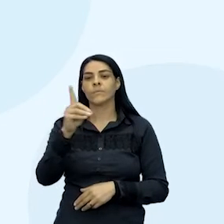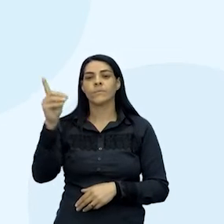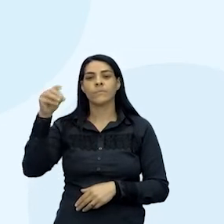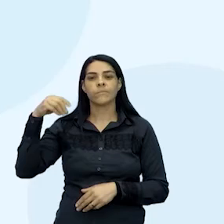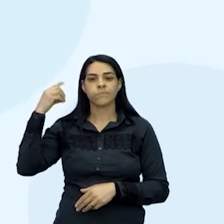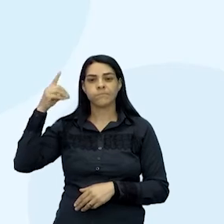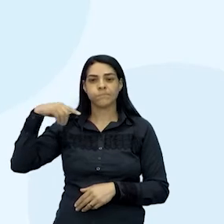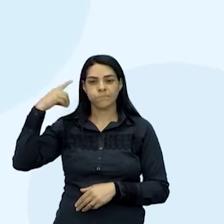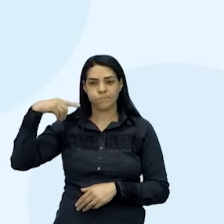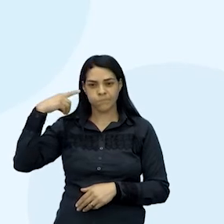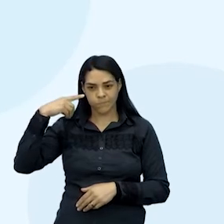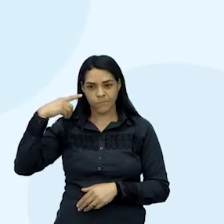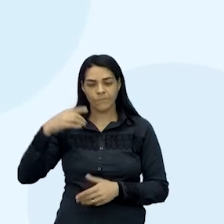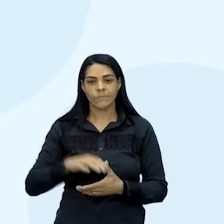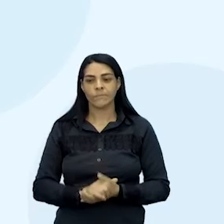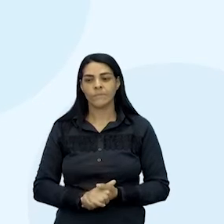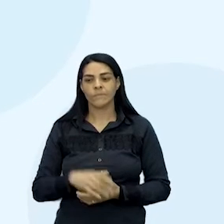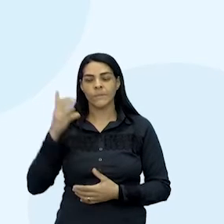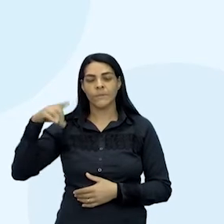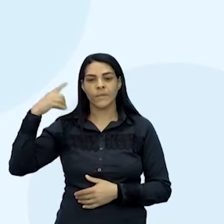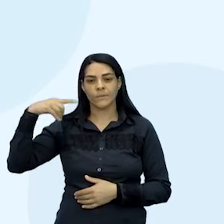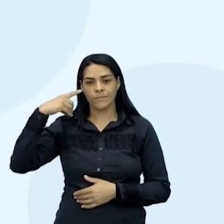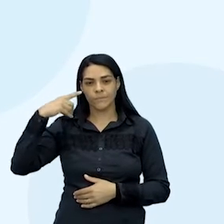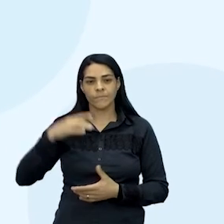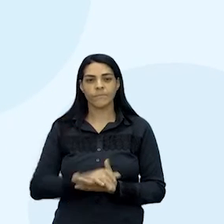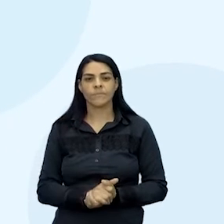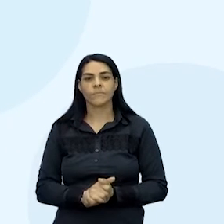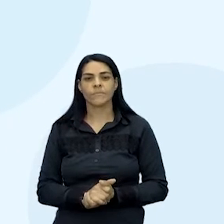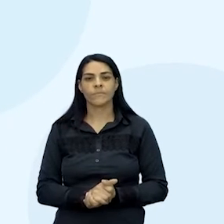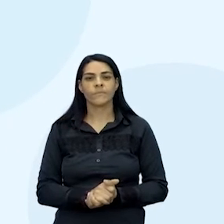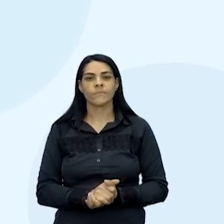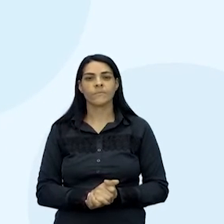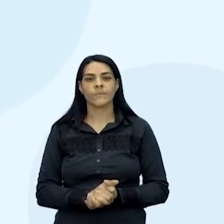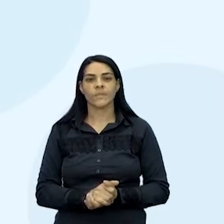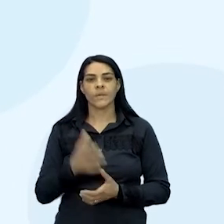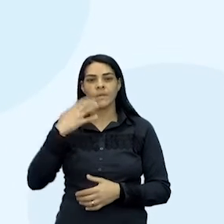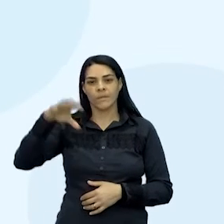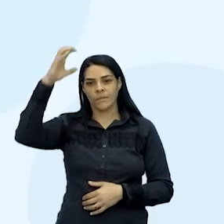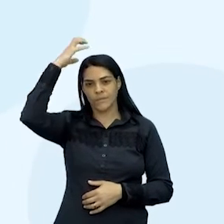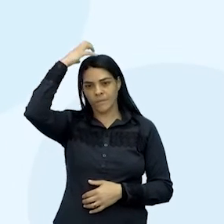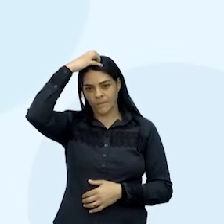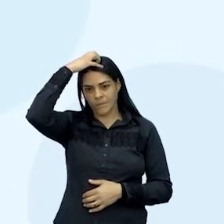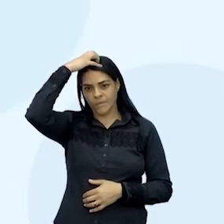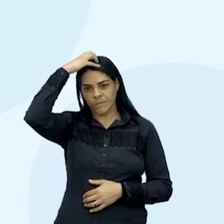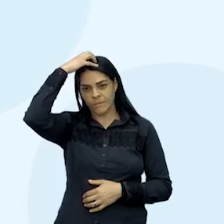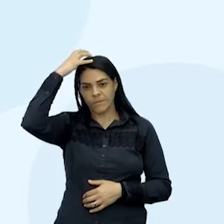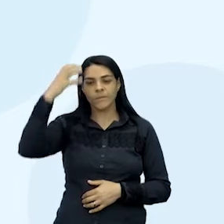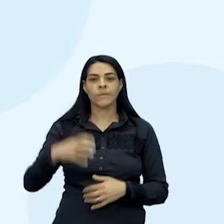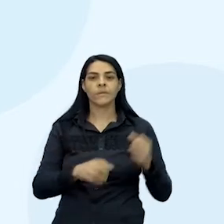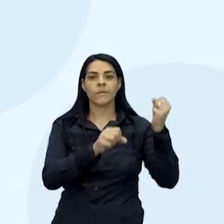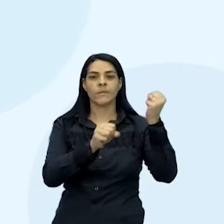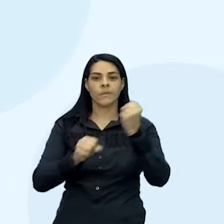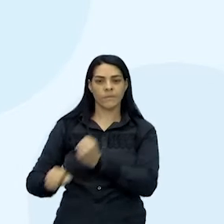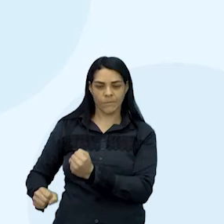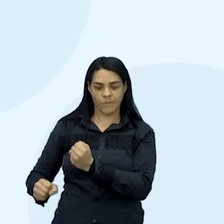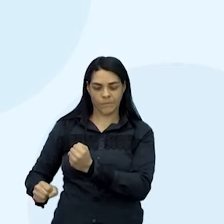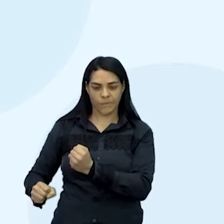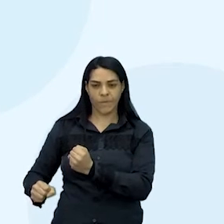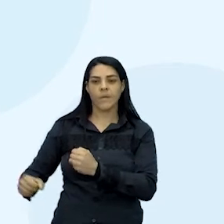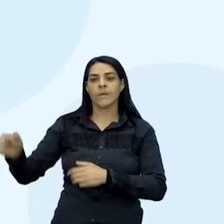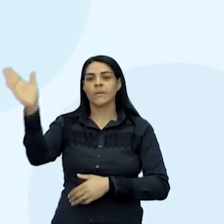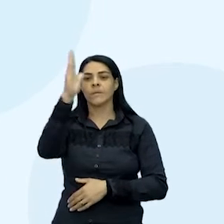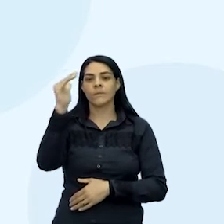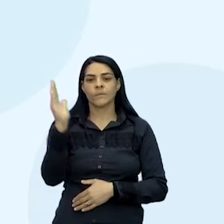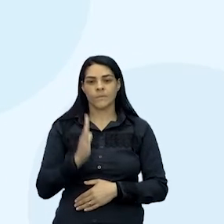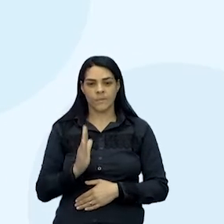bem interessante que representa a transição da monarquia para a república no Brasil. Olha que interessante. Nós temos